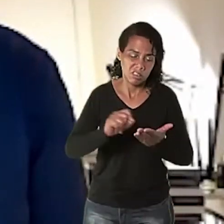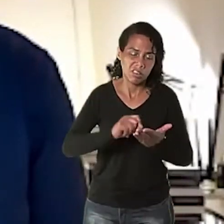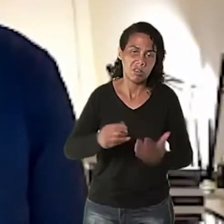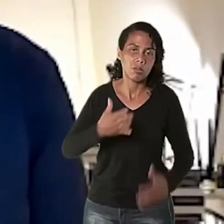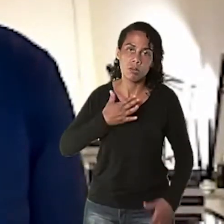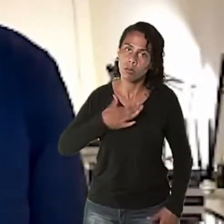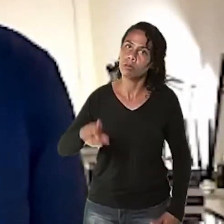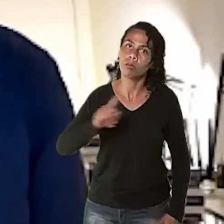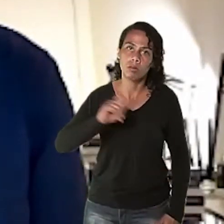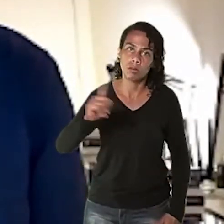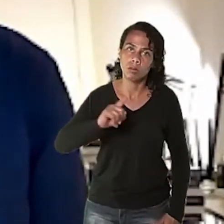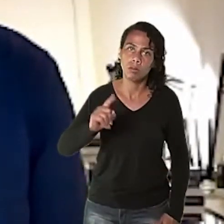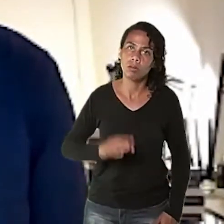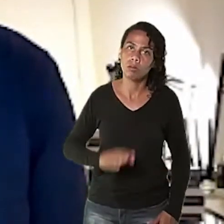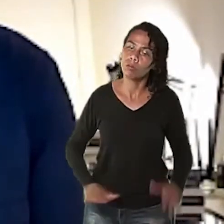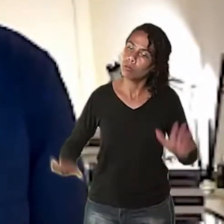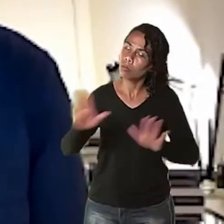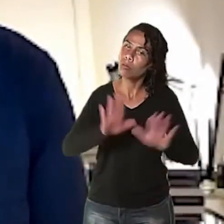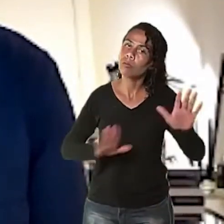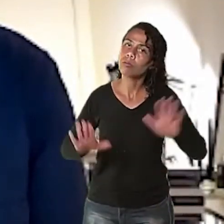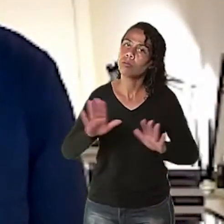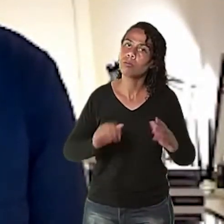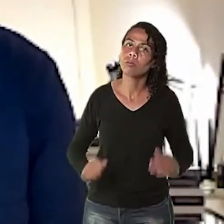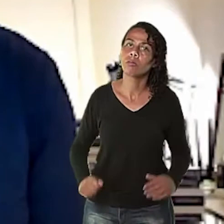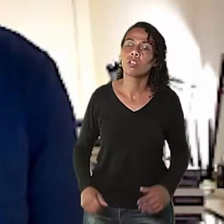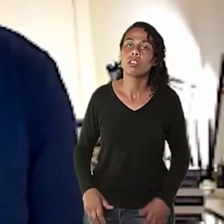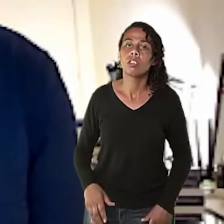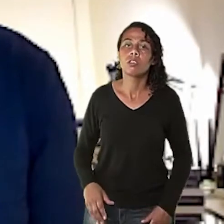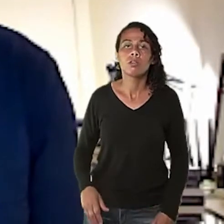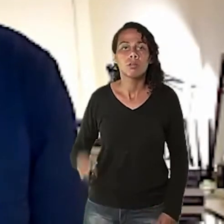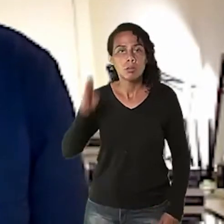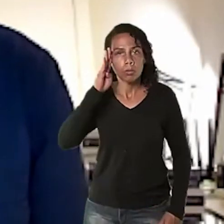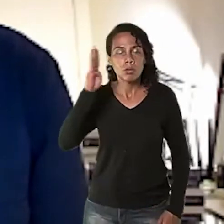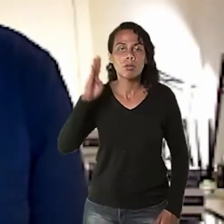breve e que os políticos voltem a ficar